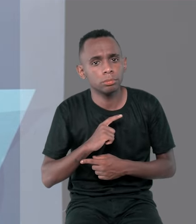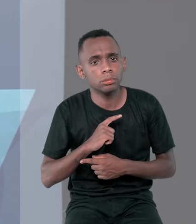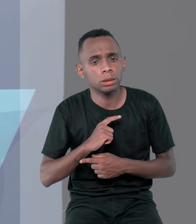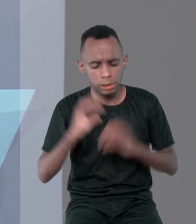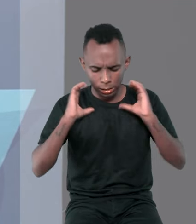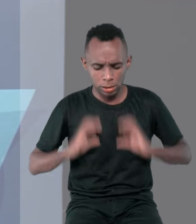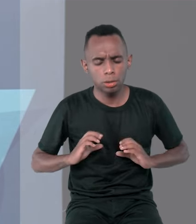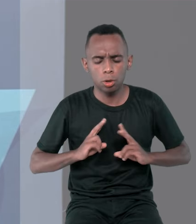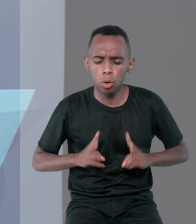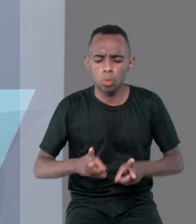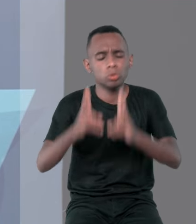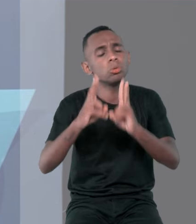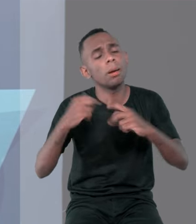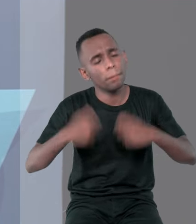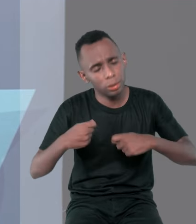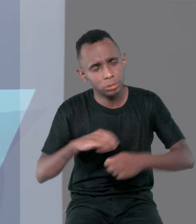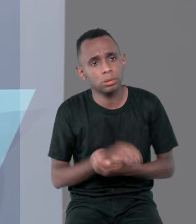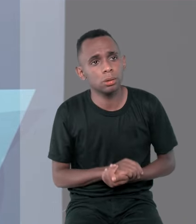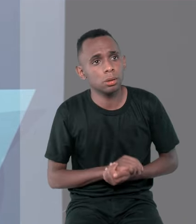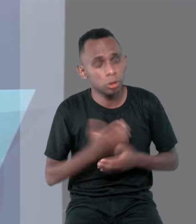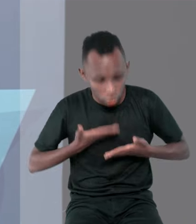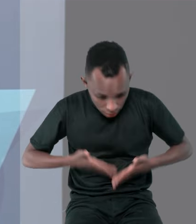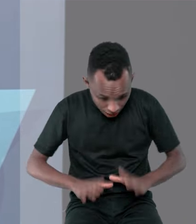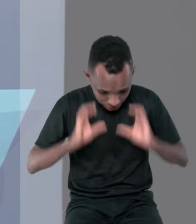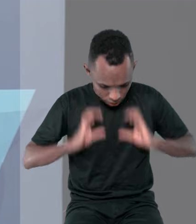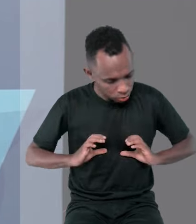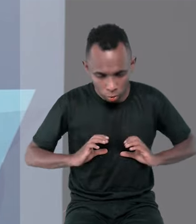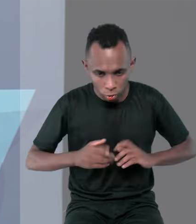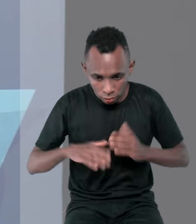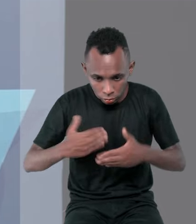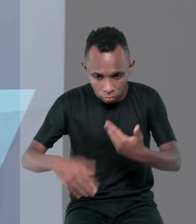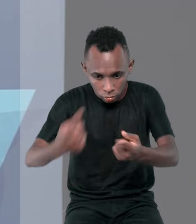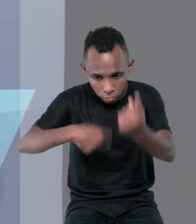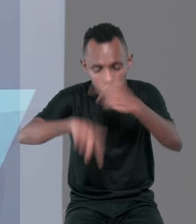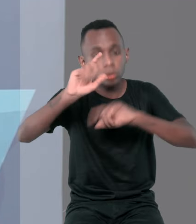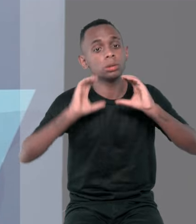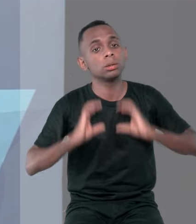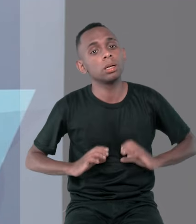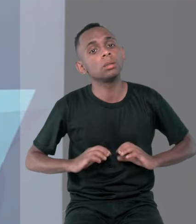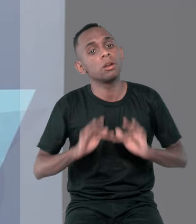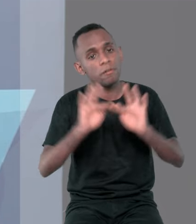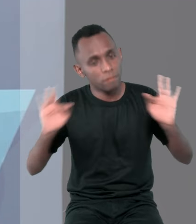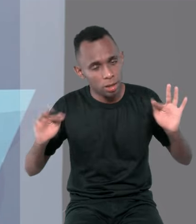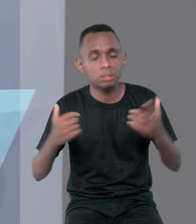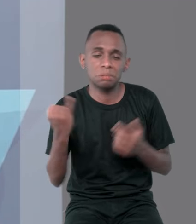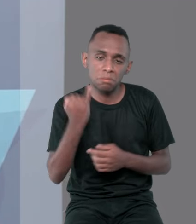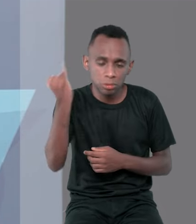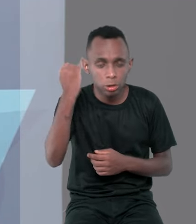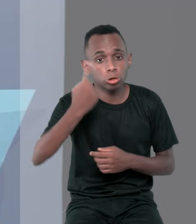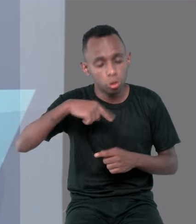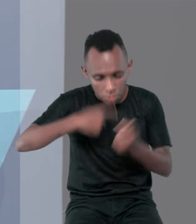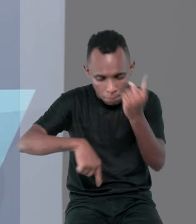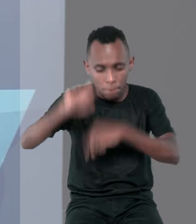cidadania. Né? A gente... não nasce cidadão, a gente se torna cidadão, pegando aí a frase da Simone de Beauvoir, a gente se